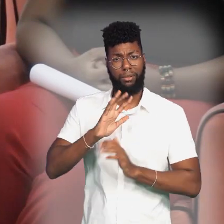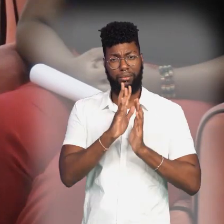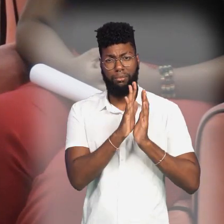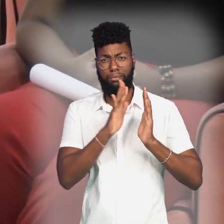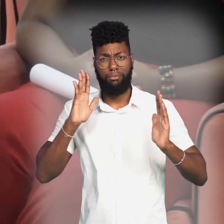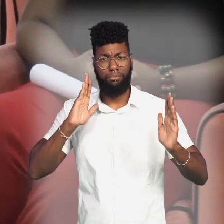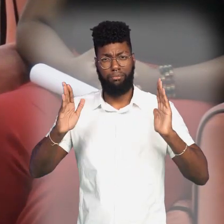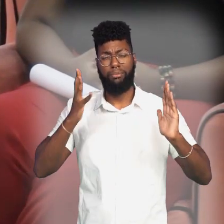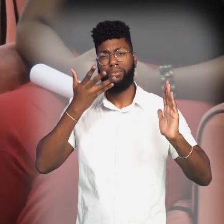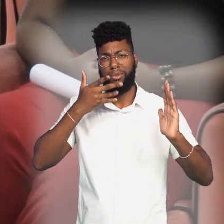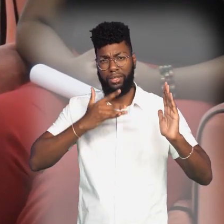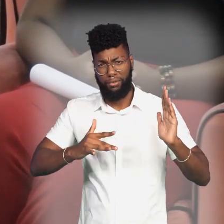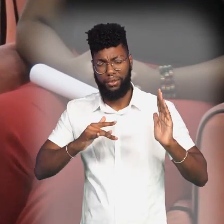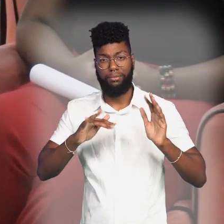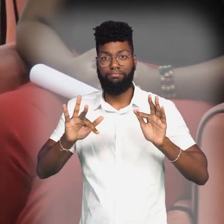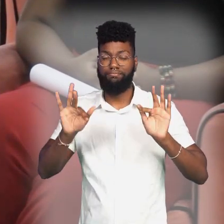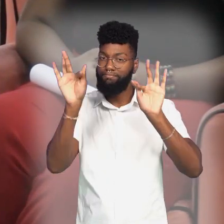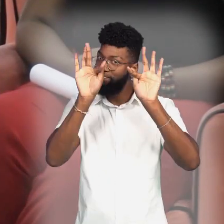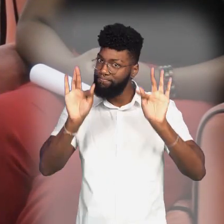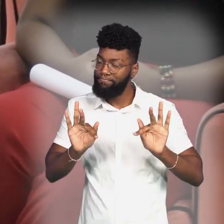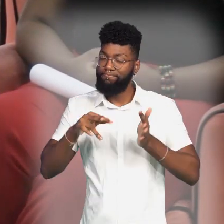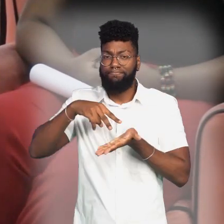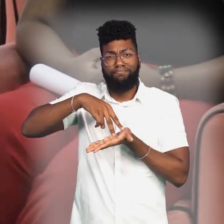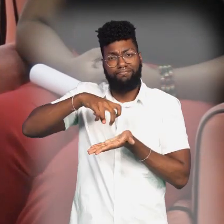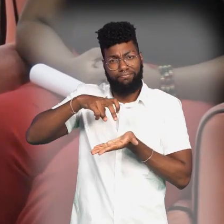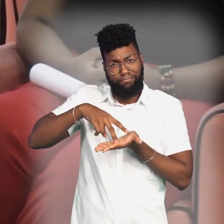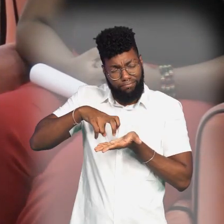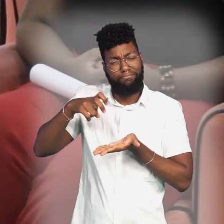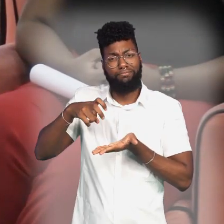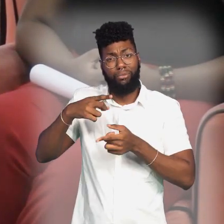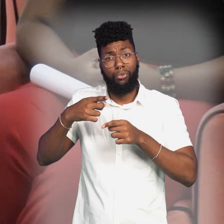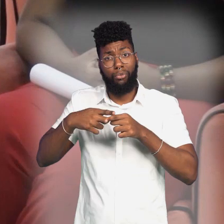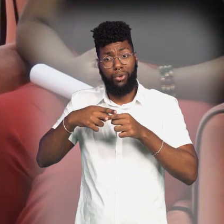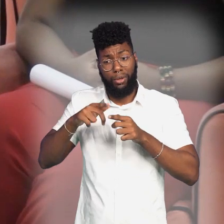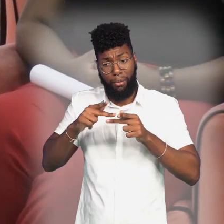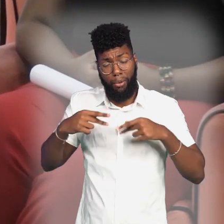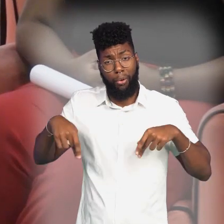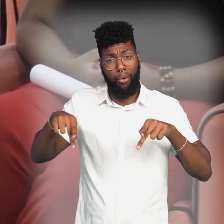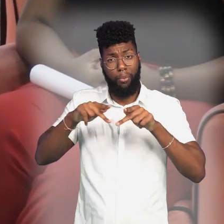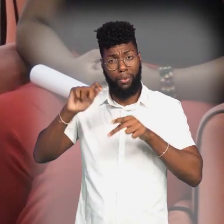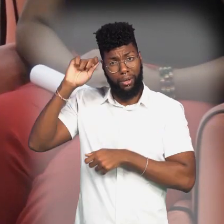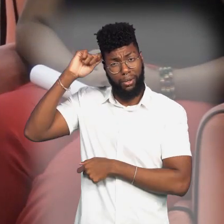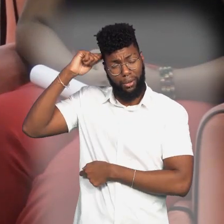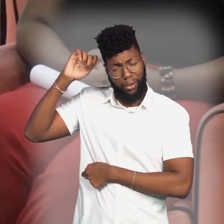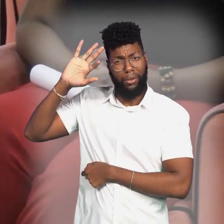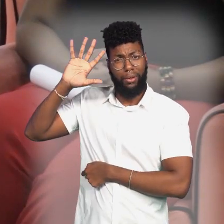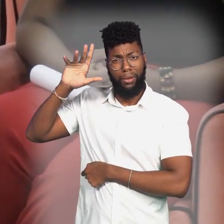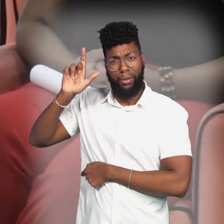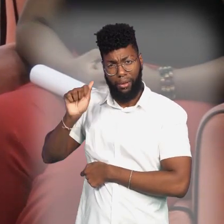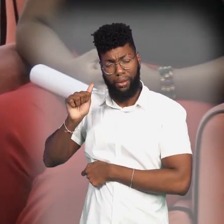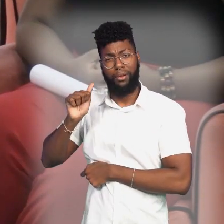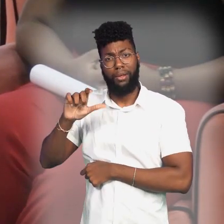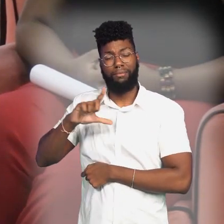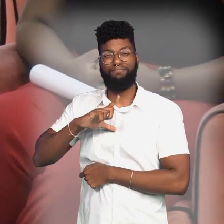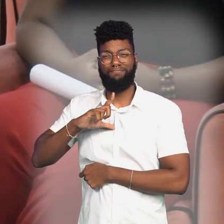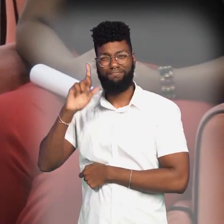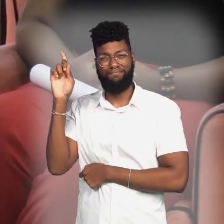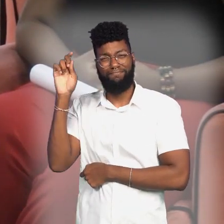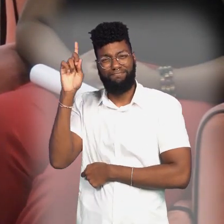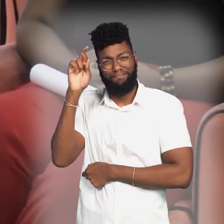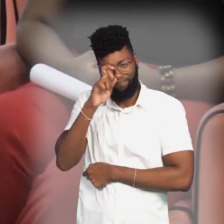uma infância feliz, e como todo povo africano, e mesmo nas dificuldades,